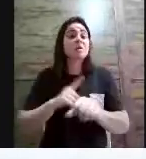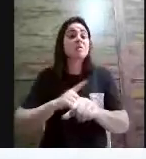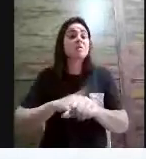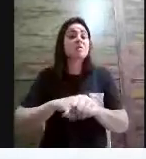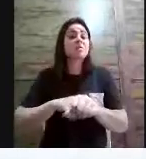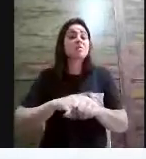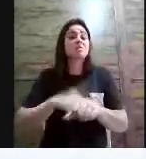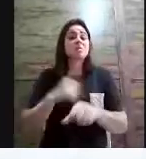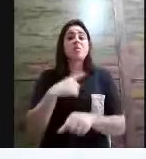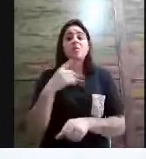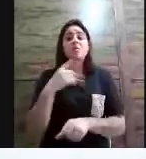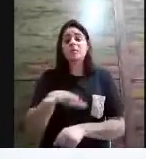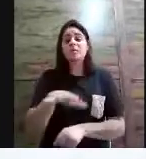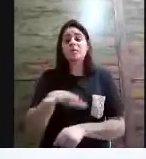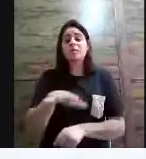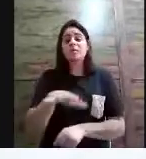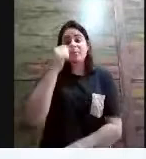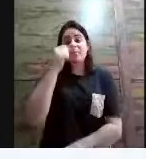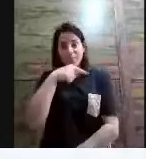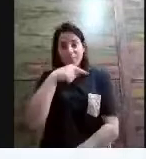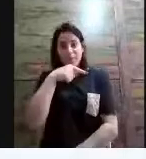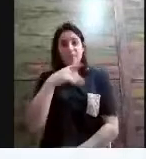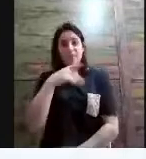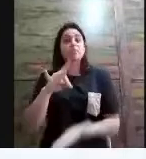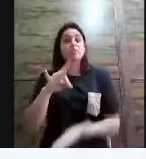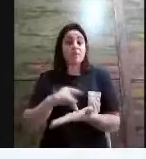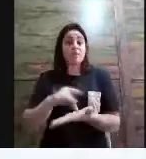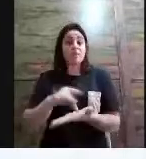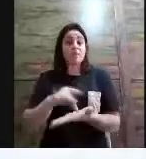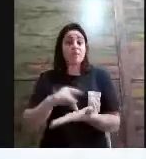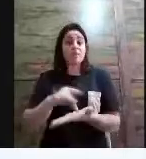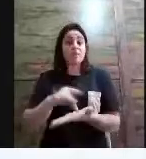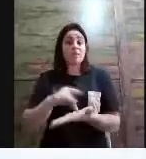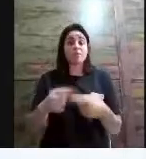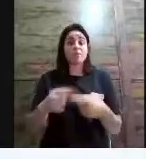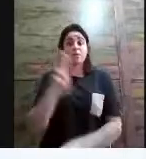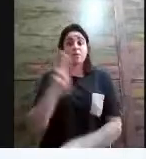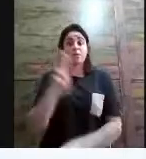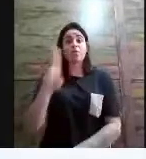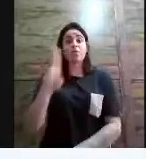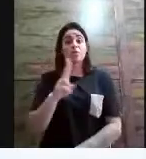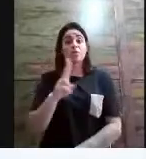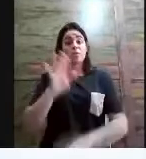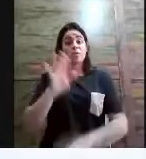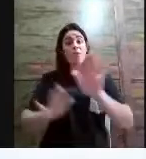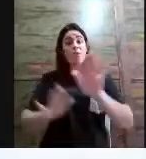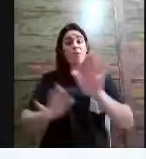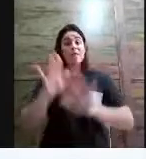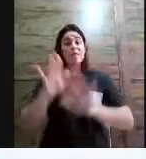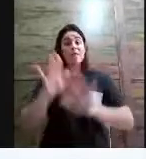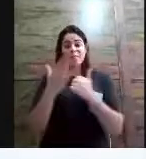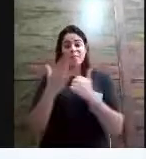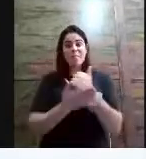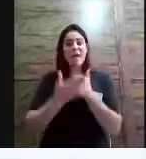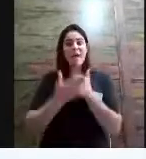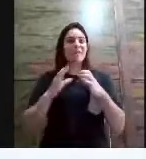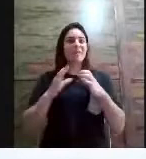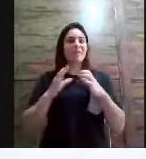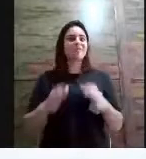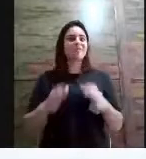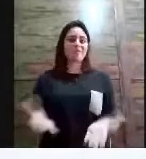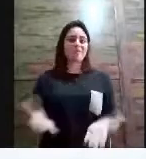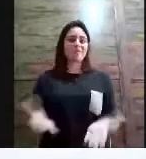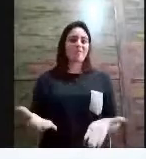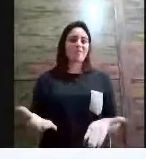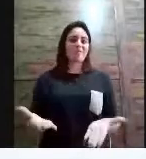resfriado ou gripe, Gilson? É verdade. É um fato. Por ter esses cuidados. Então, se a gente tiver sempre